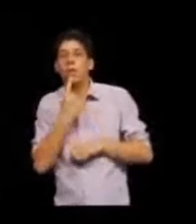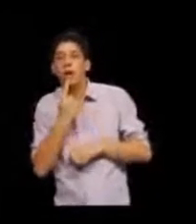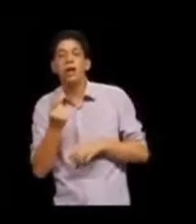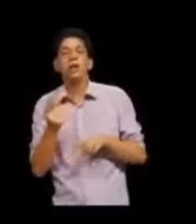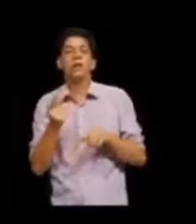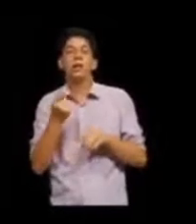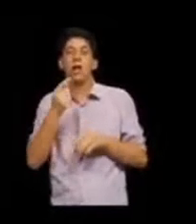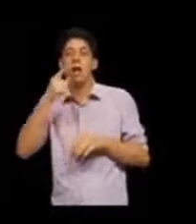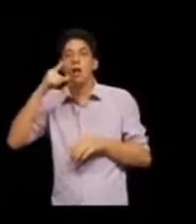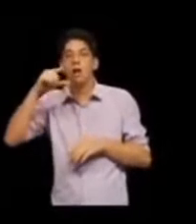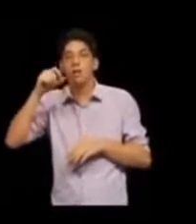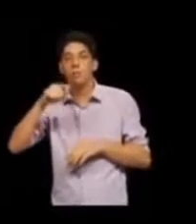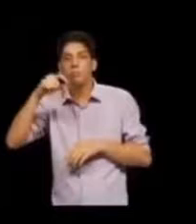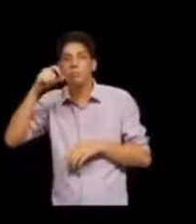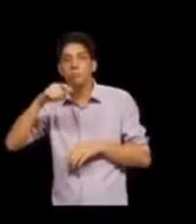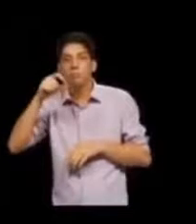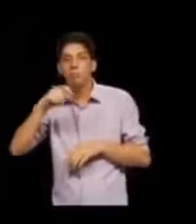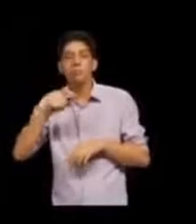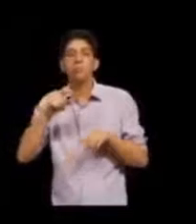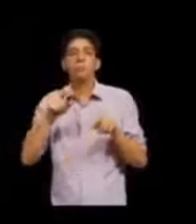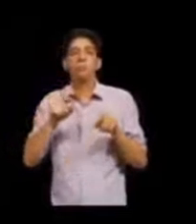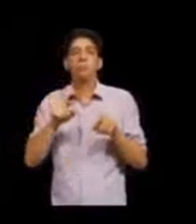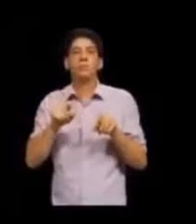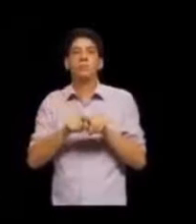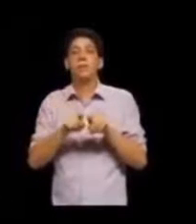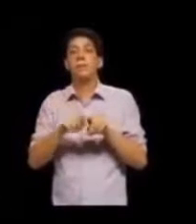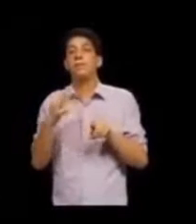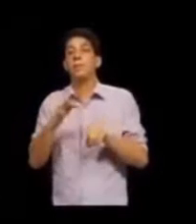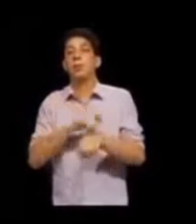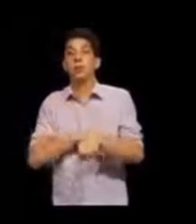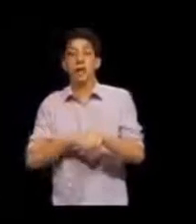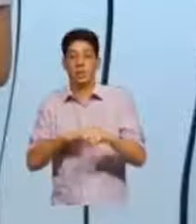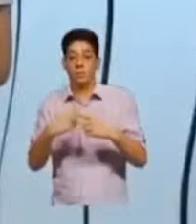pelo fato de você tocar que ele tem grande carga viral.